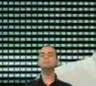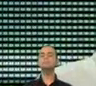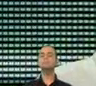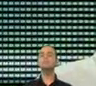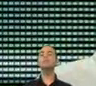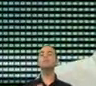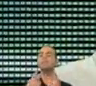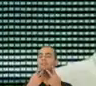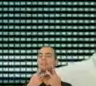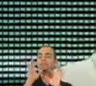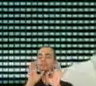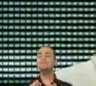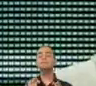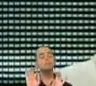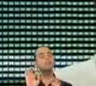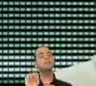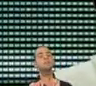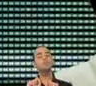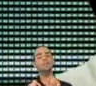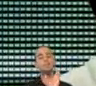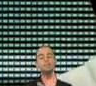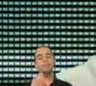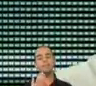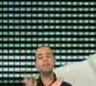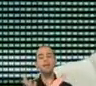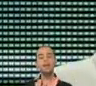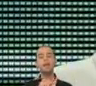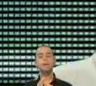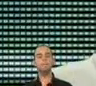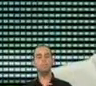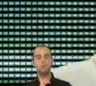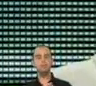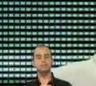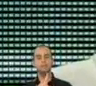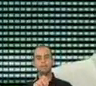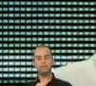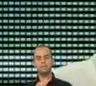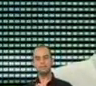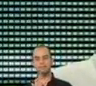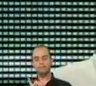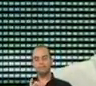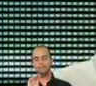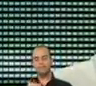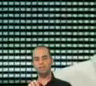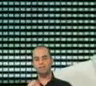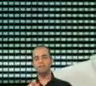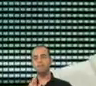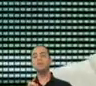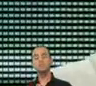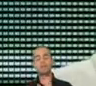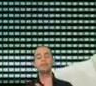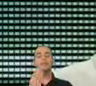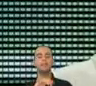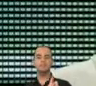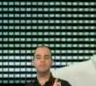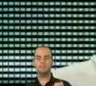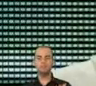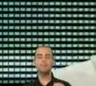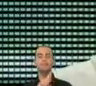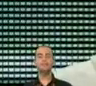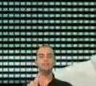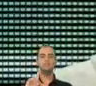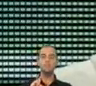nós iremos apostar nisso que está dando muito certo, que são as unidades de polícia pacificadora já